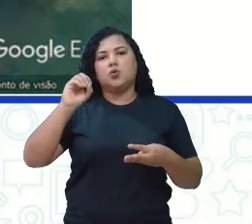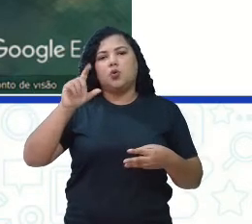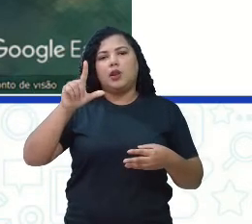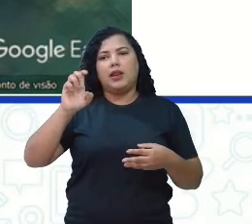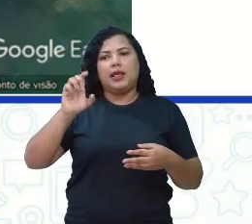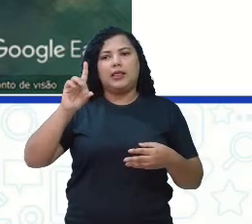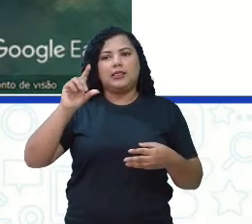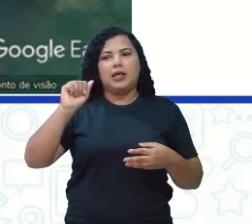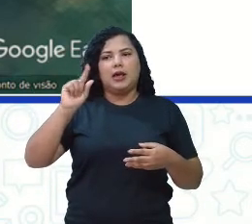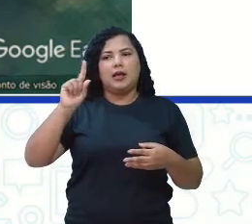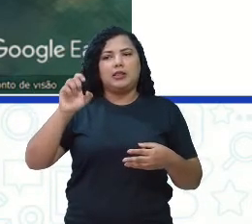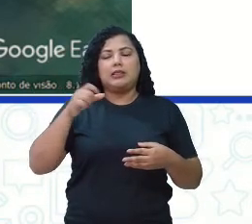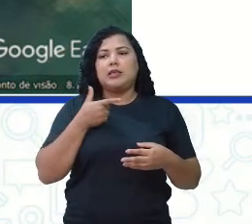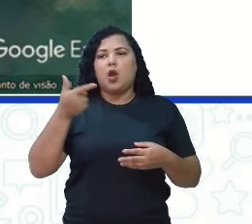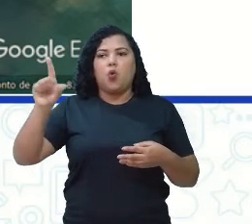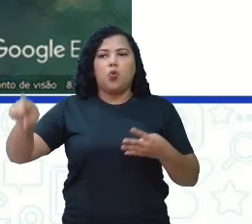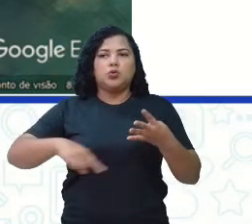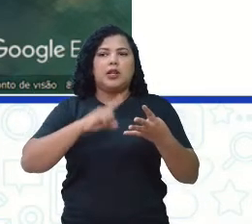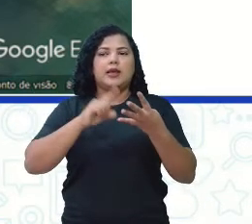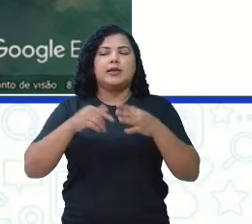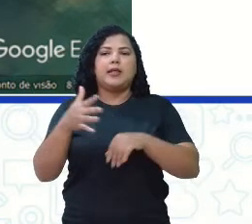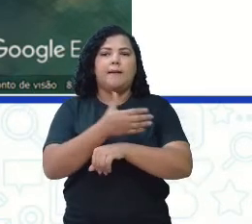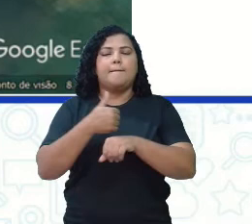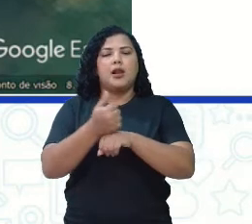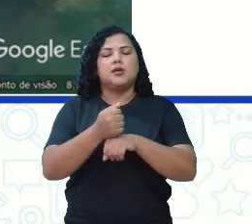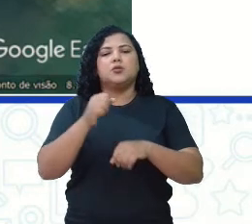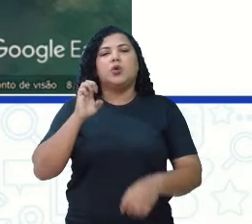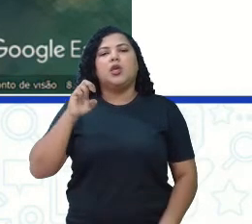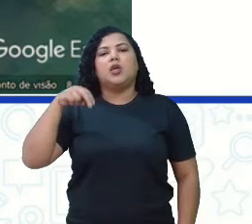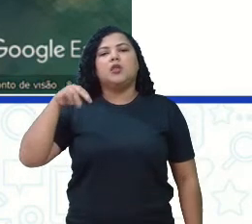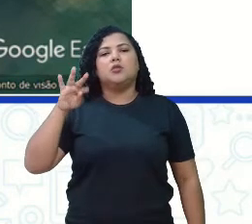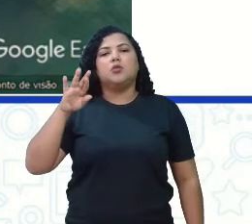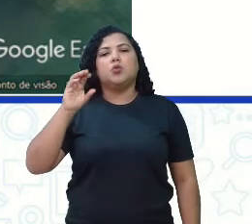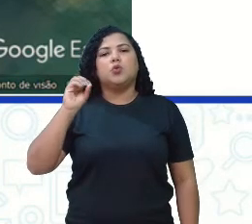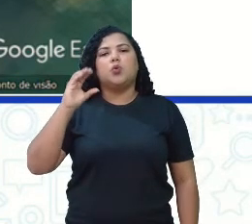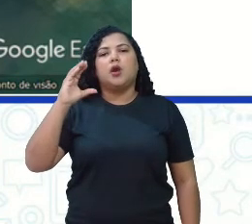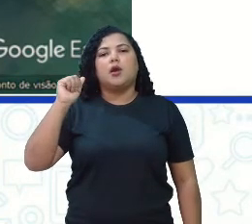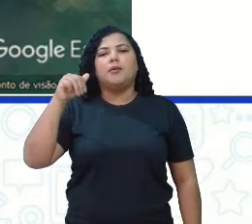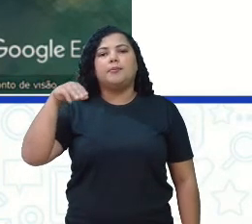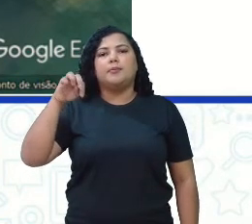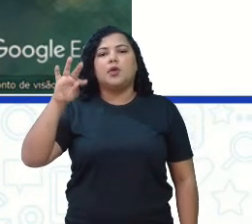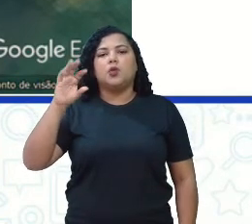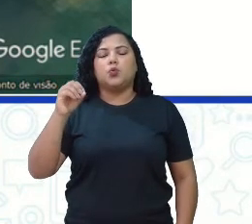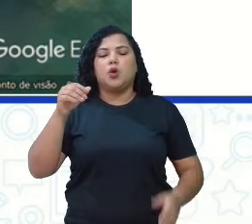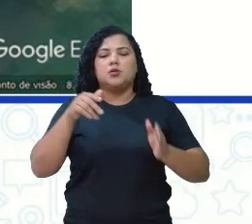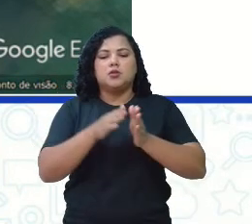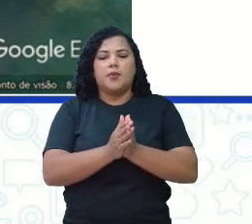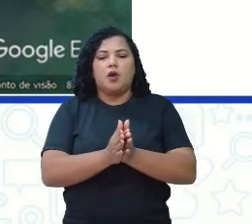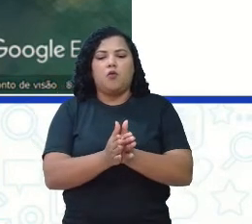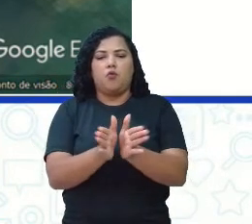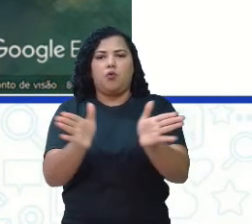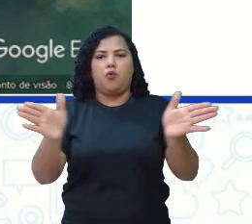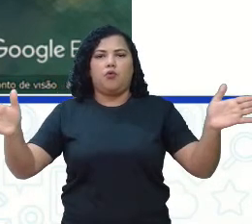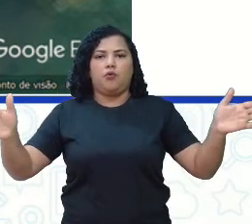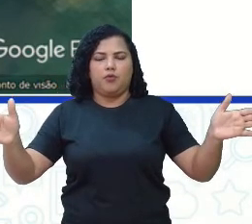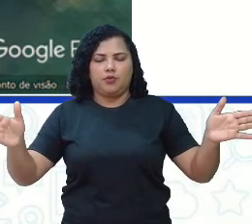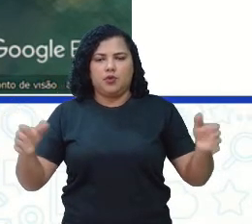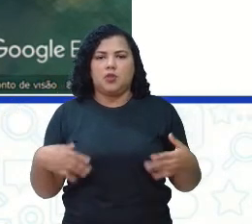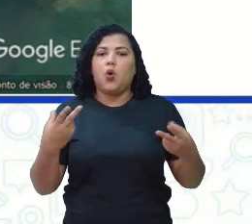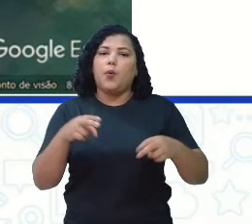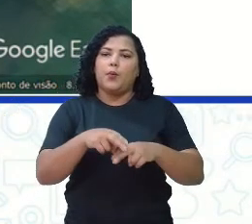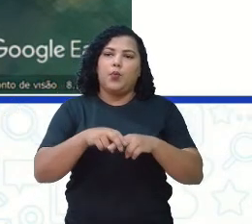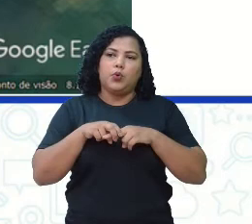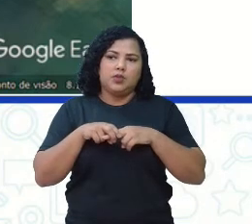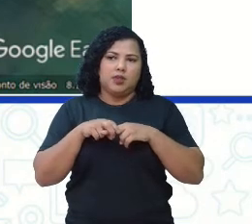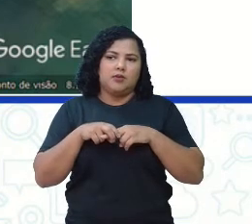conseguiu identificar. E quando chegar na Praça do Entroncamento, a atual Praça do Entroncamento era justamente onde se separavam as linhas. Por isso, inclusive, o nome